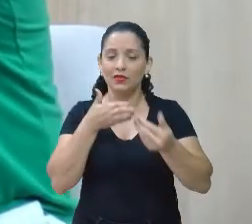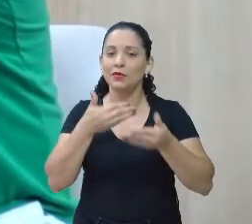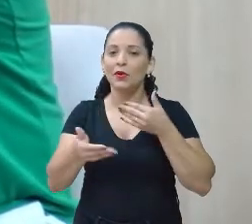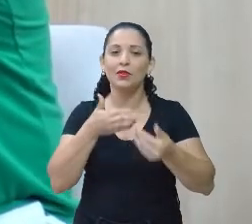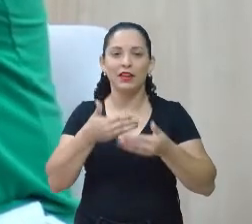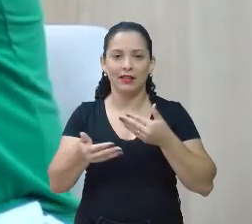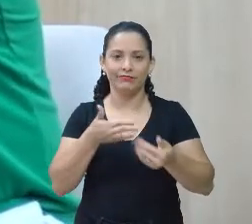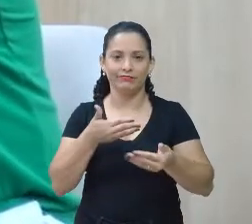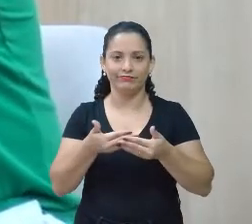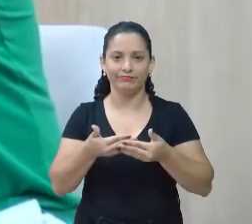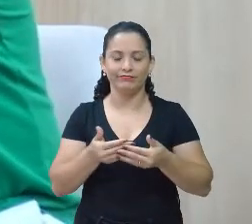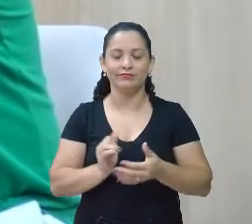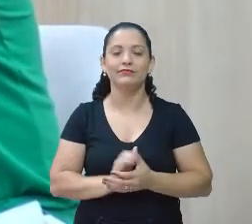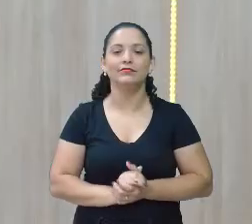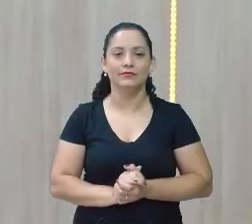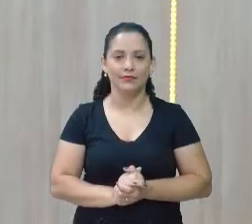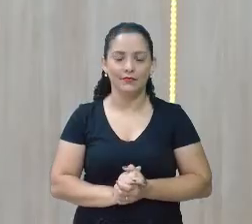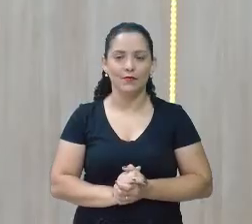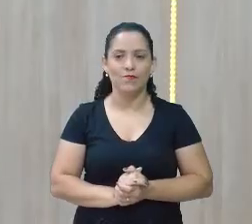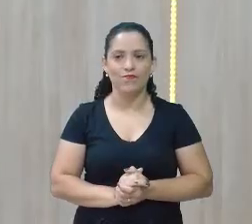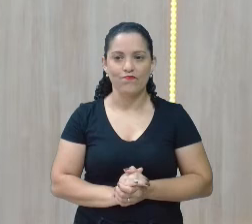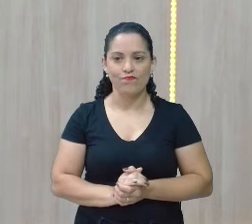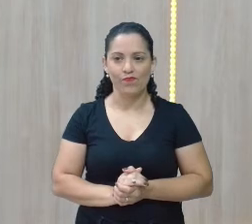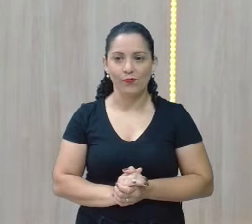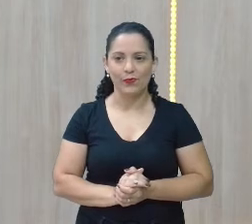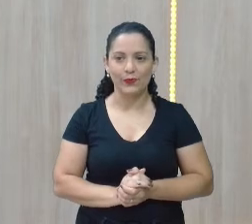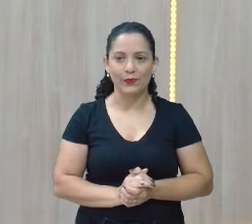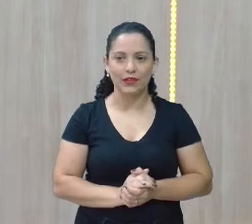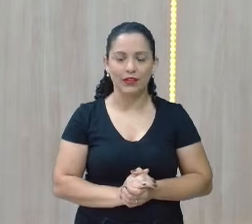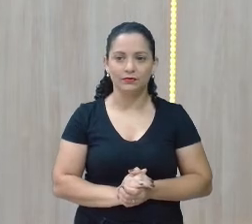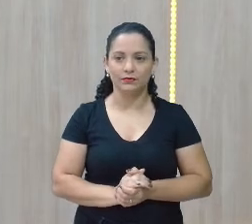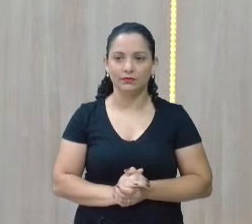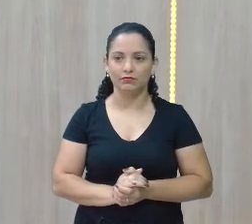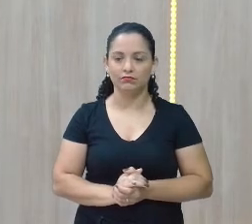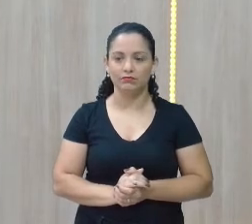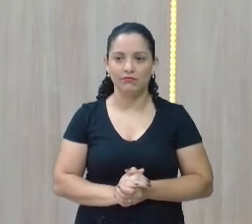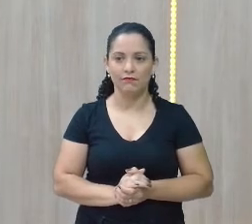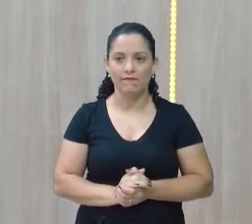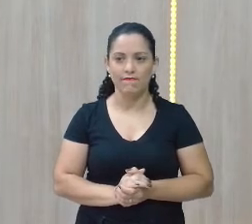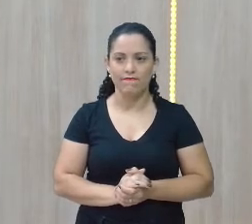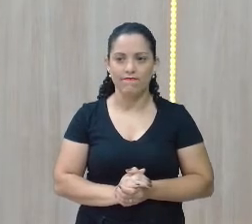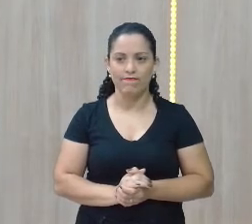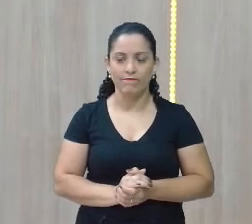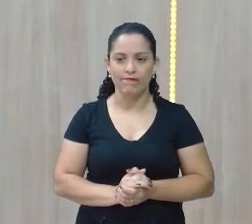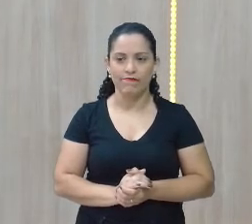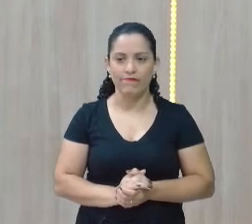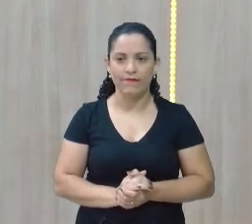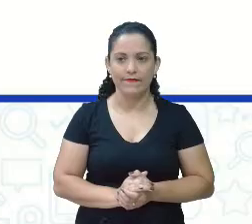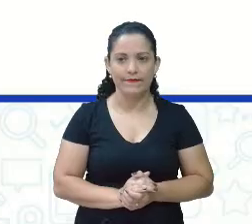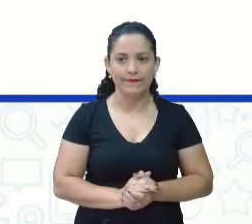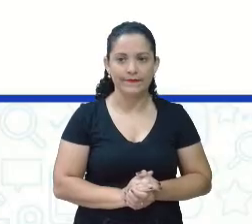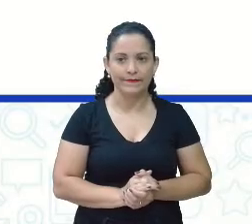resposta curta tem uma estrutura pronta já. Então, gente, quando é que a gente não responde respostas curtas? Quando a gente está